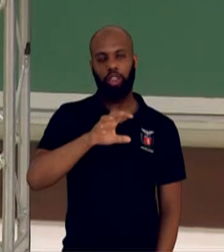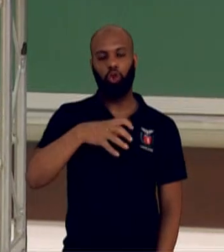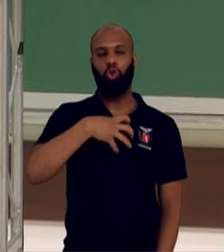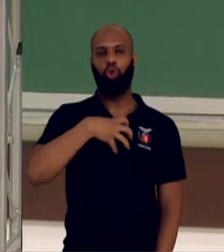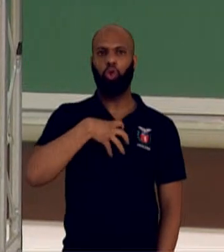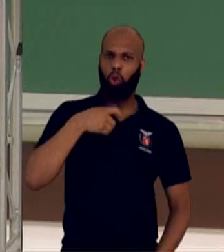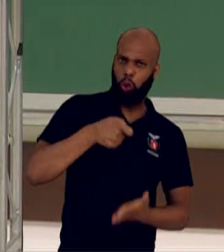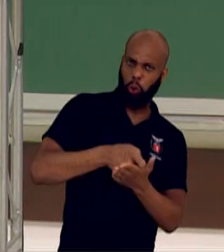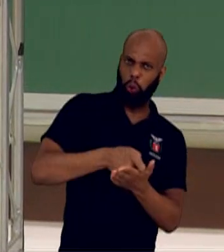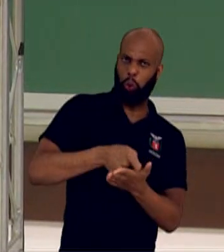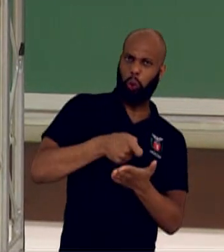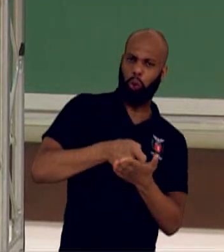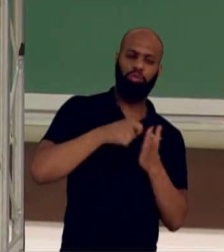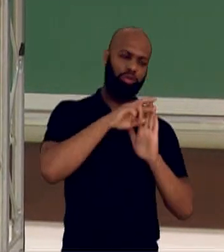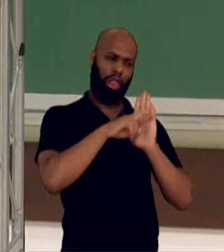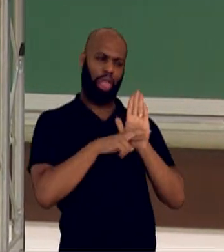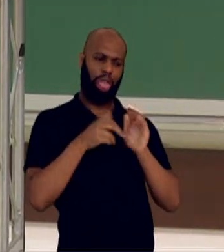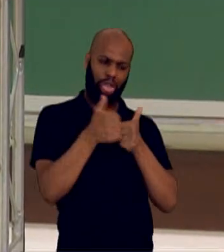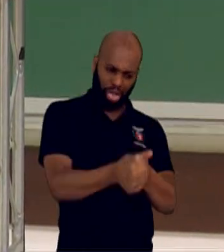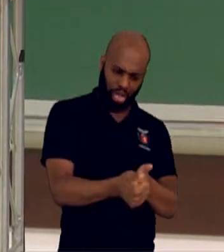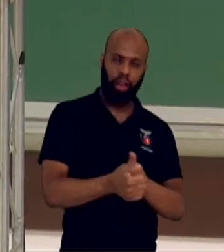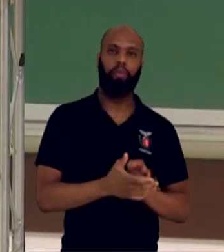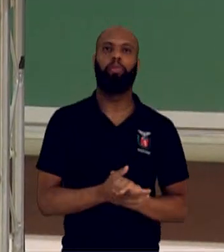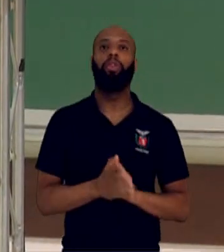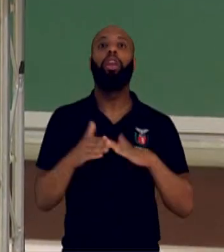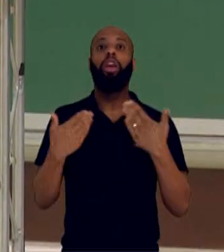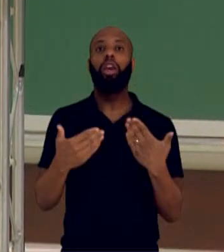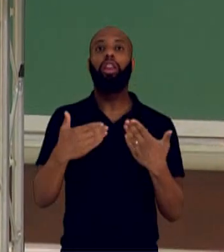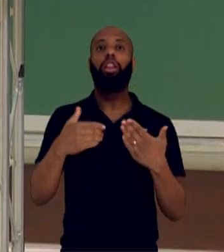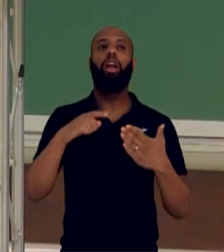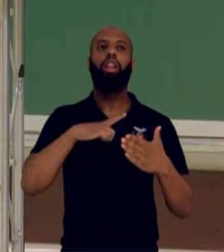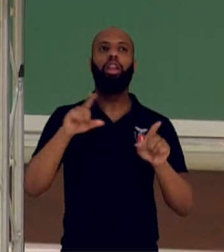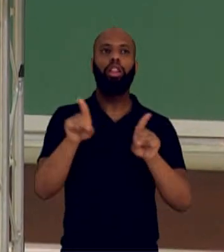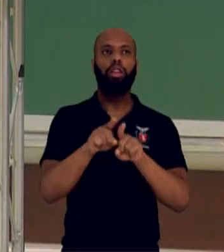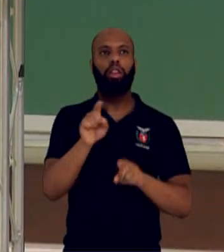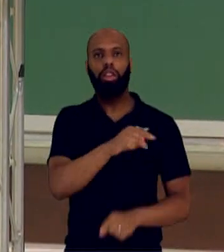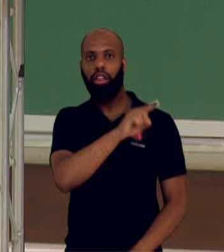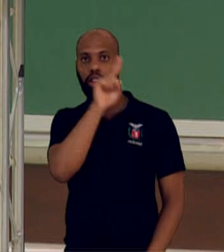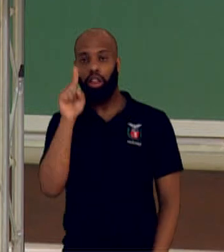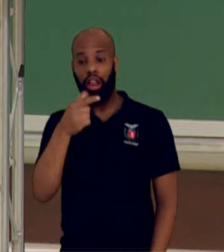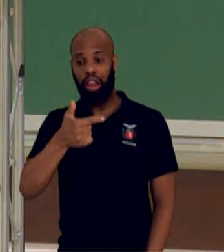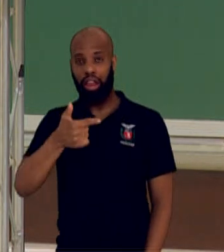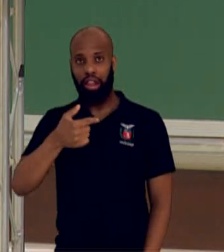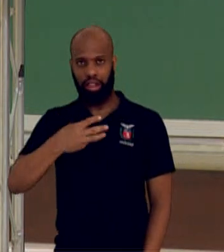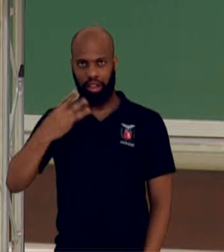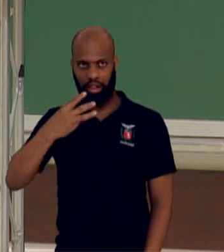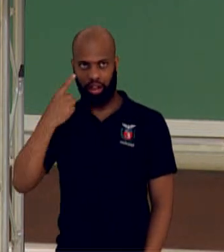acadêmica muito rígida, certo? E ali nós temos um convite,